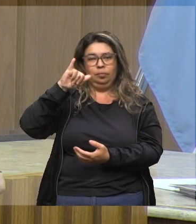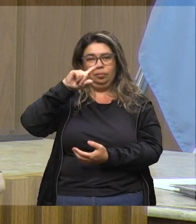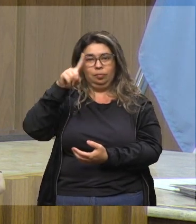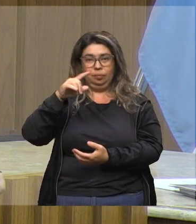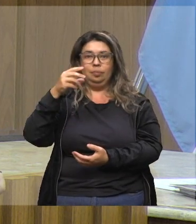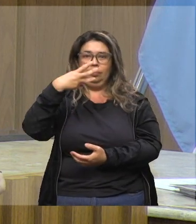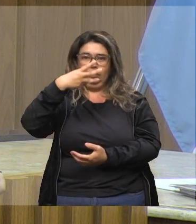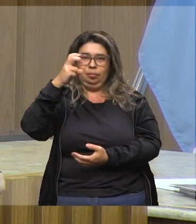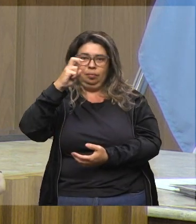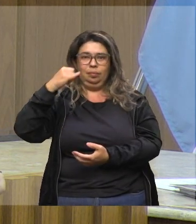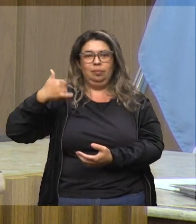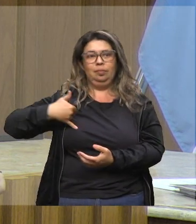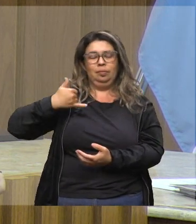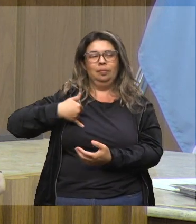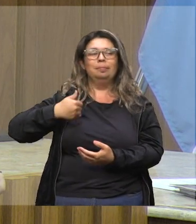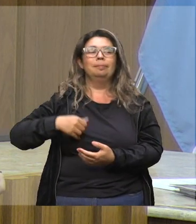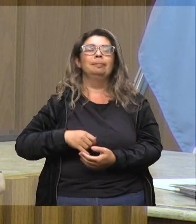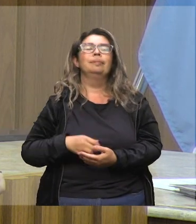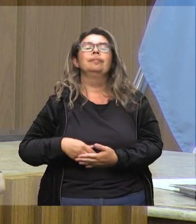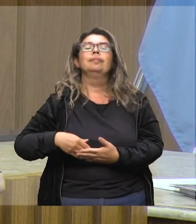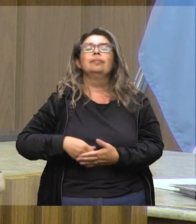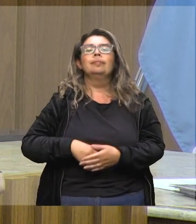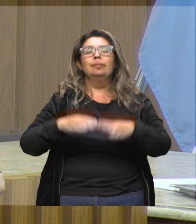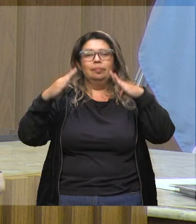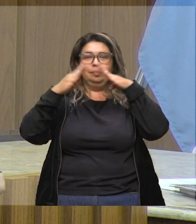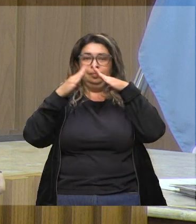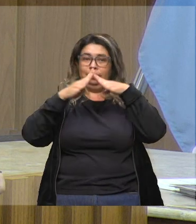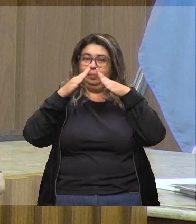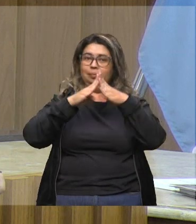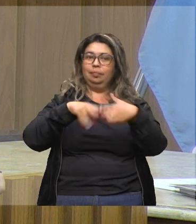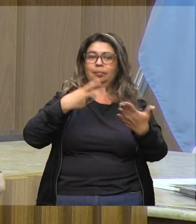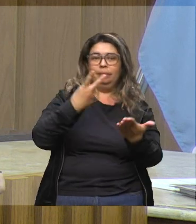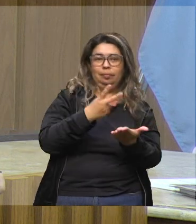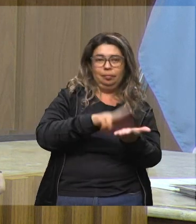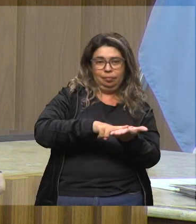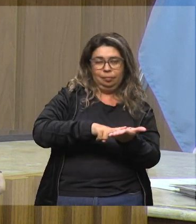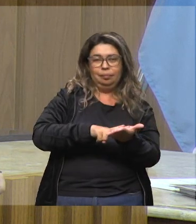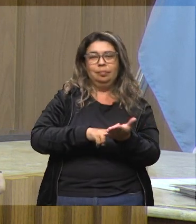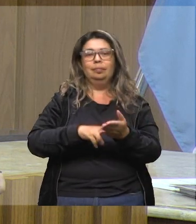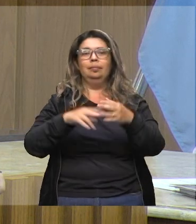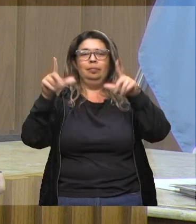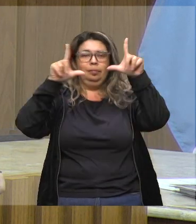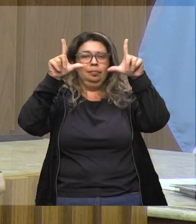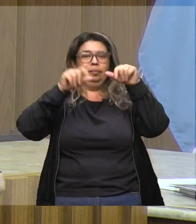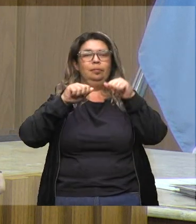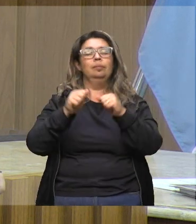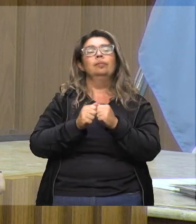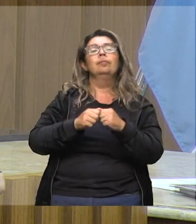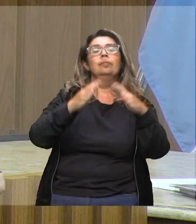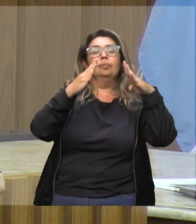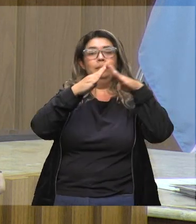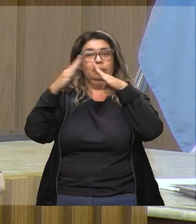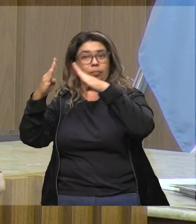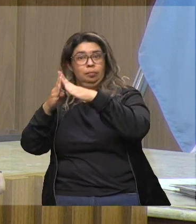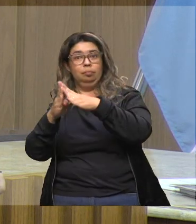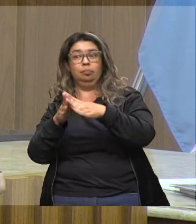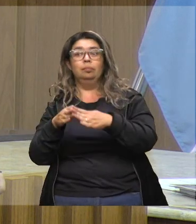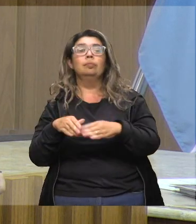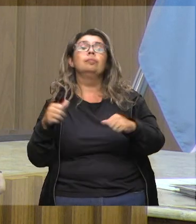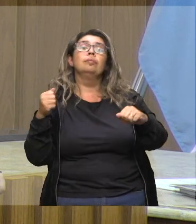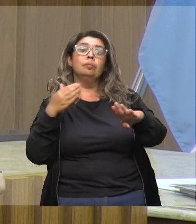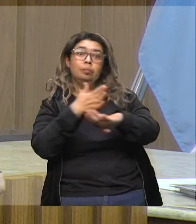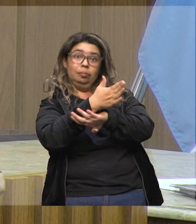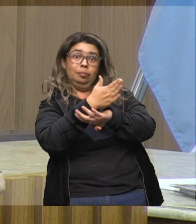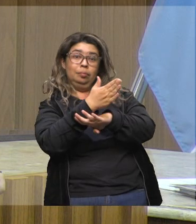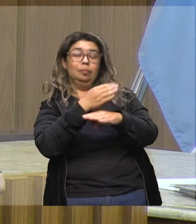anos, estava deitado em sua residência assistindo televisão, com a porta aberta, quando sua vizinha apareceu pedindo ajuda. Né, foi